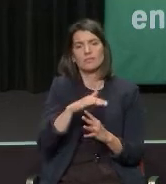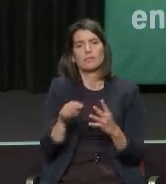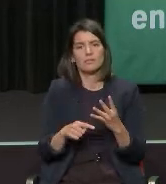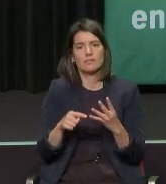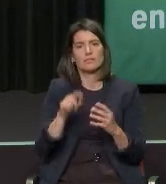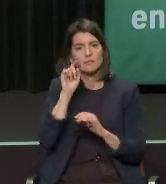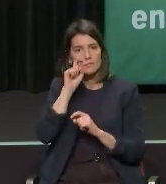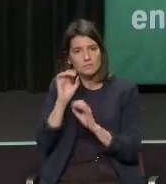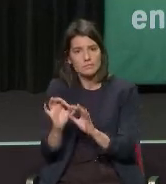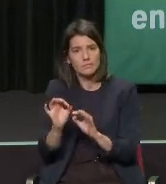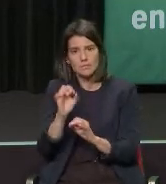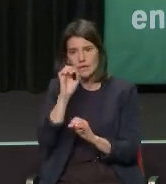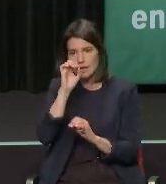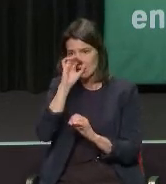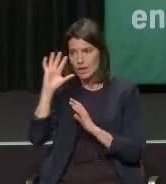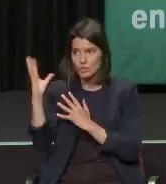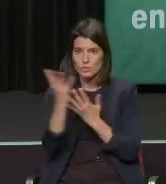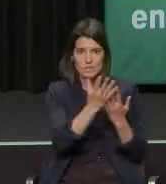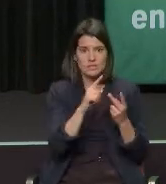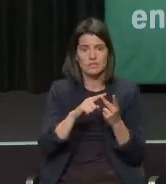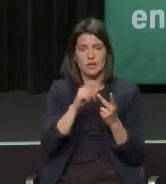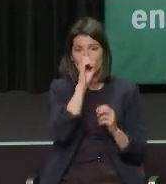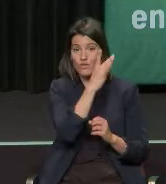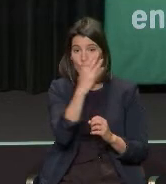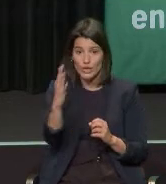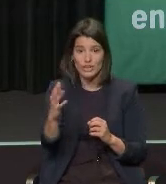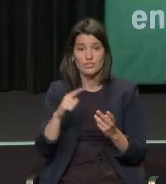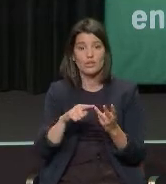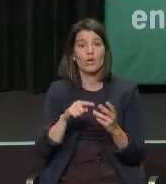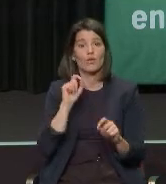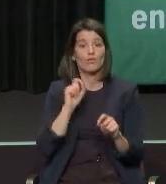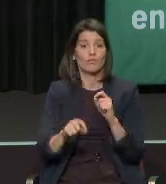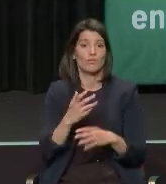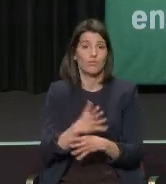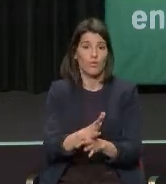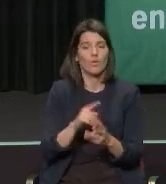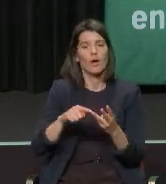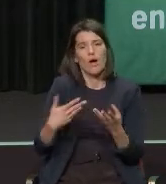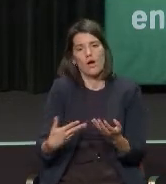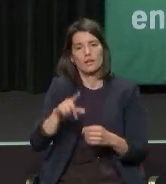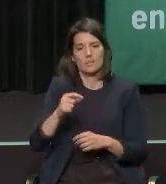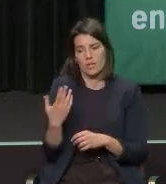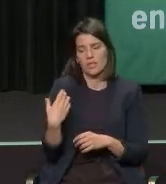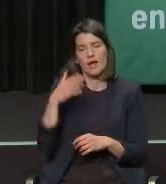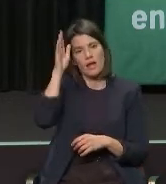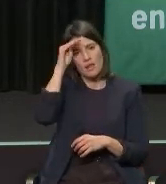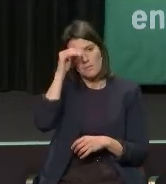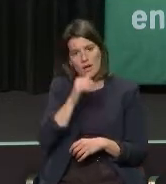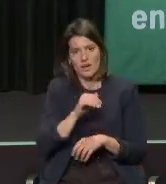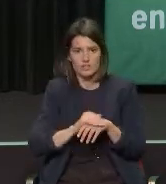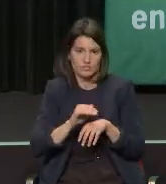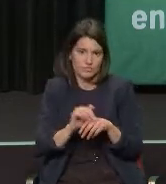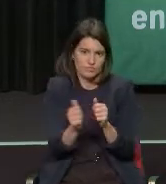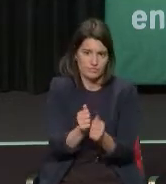conservação da natureza, das florestas, da gestão do fogo rural e também agora, mais recentemente, dos animais de companhia. É, portanto, uma